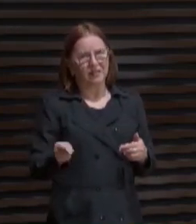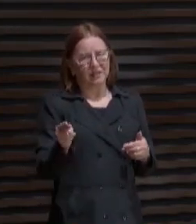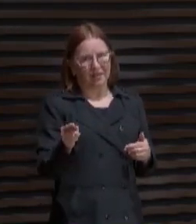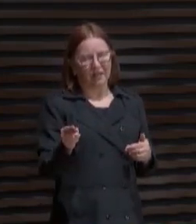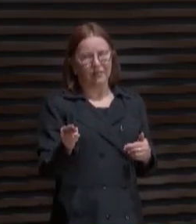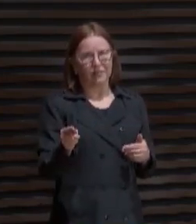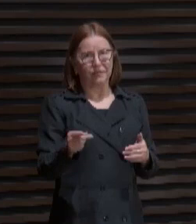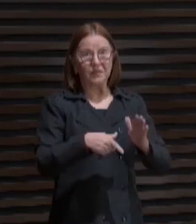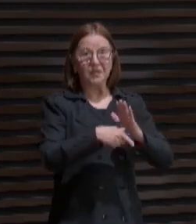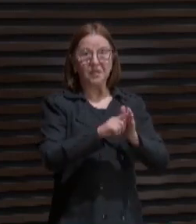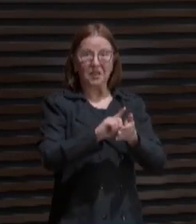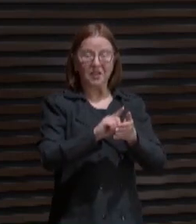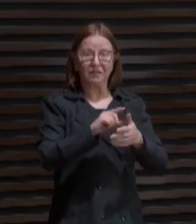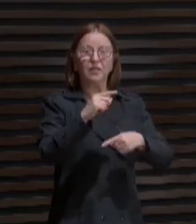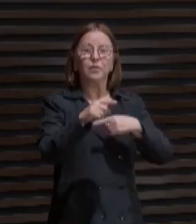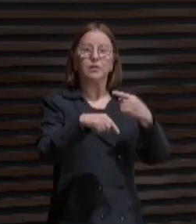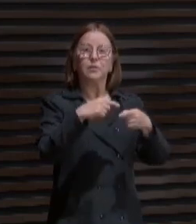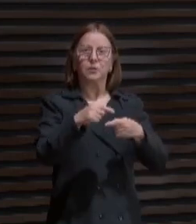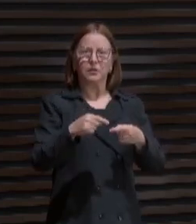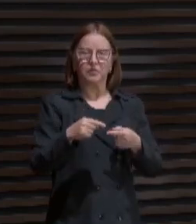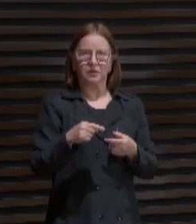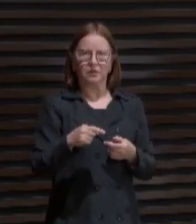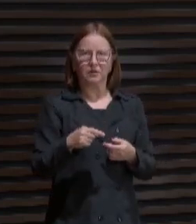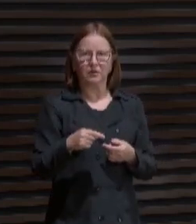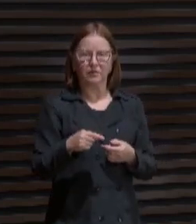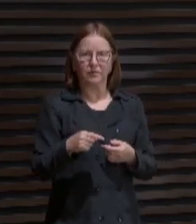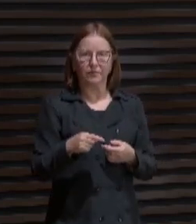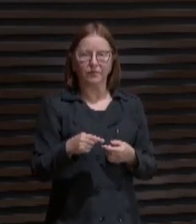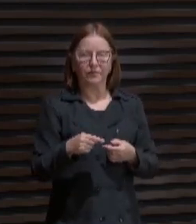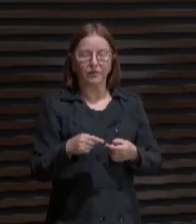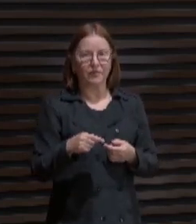antes e o depois, a ausência de dor.